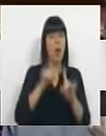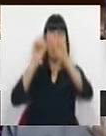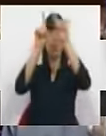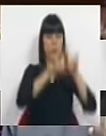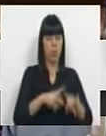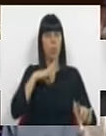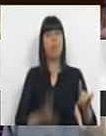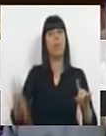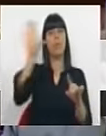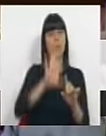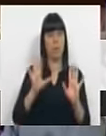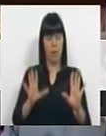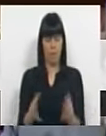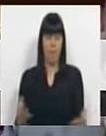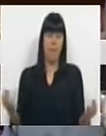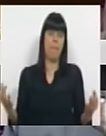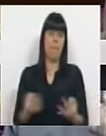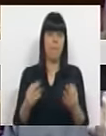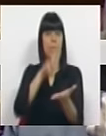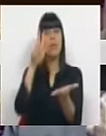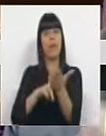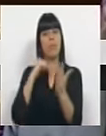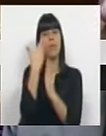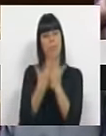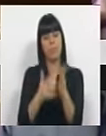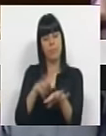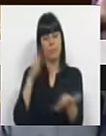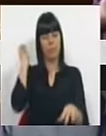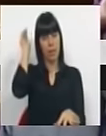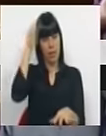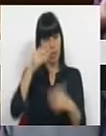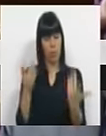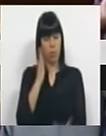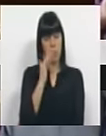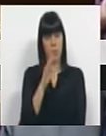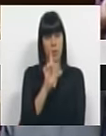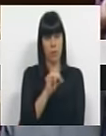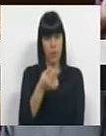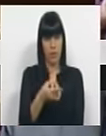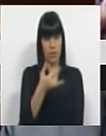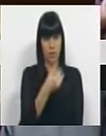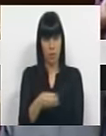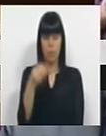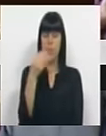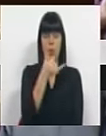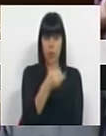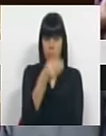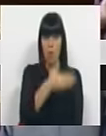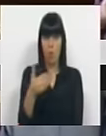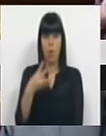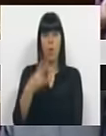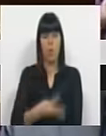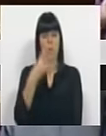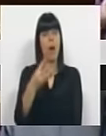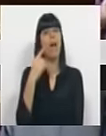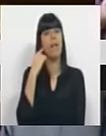pontos do país. Apesar da aprovação da resolução da Assembleia da República número 69 de 2011,